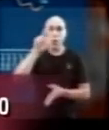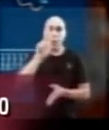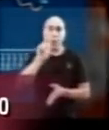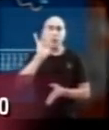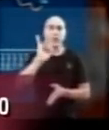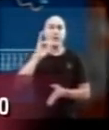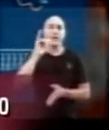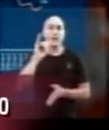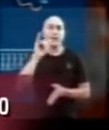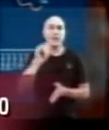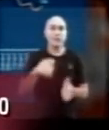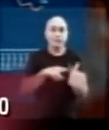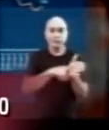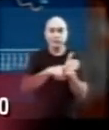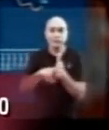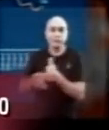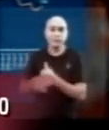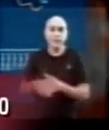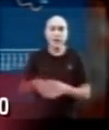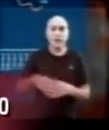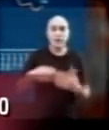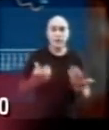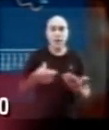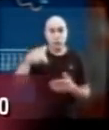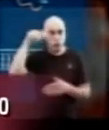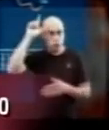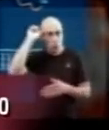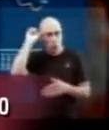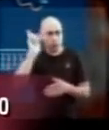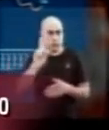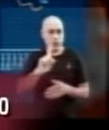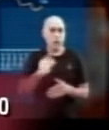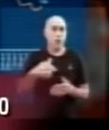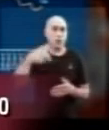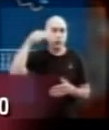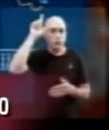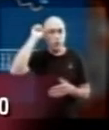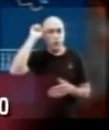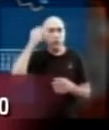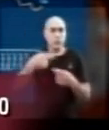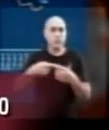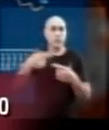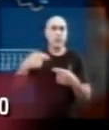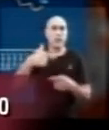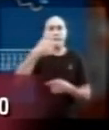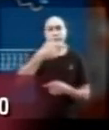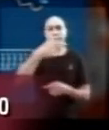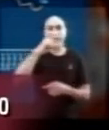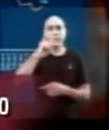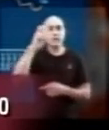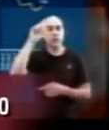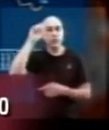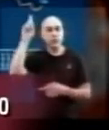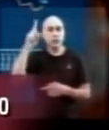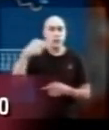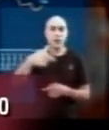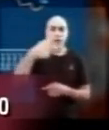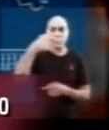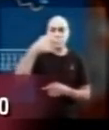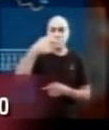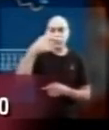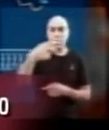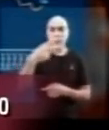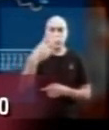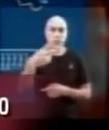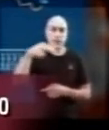dado que está ali é o do dia anterior, 200, não de ontem, que eu já passei para vocês, mas do dia 25, 270 casos